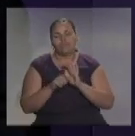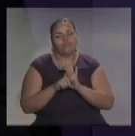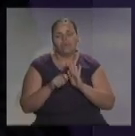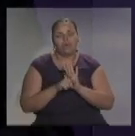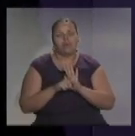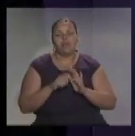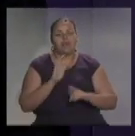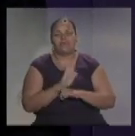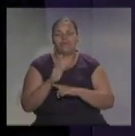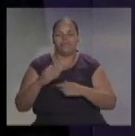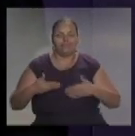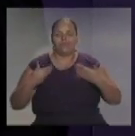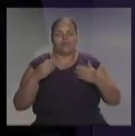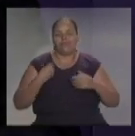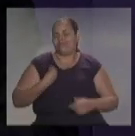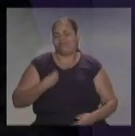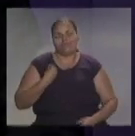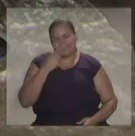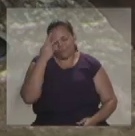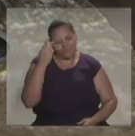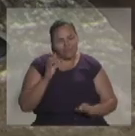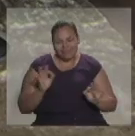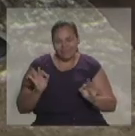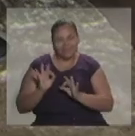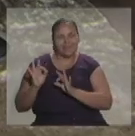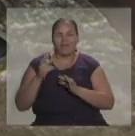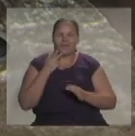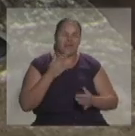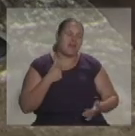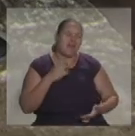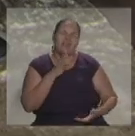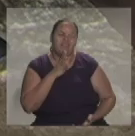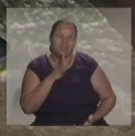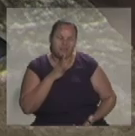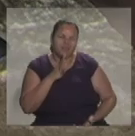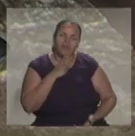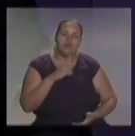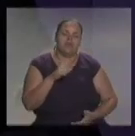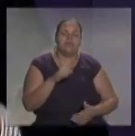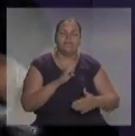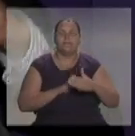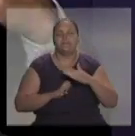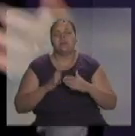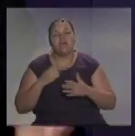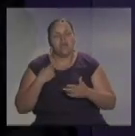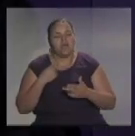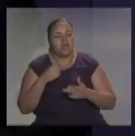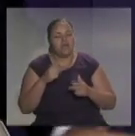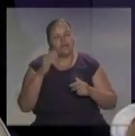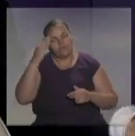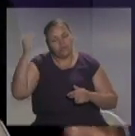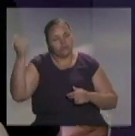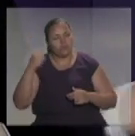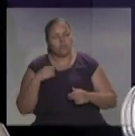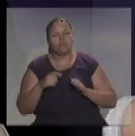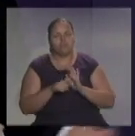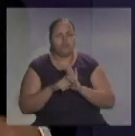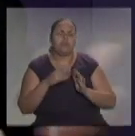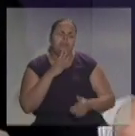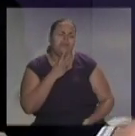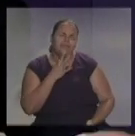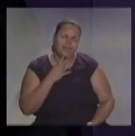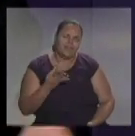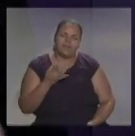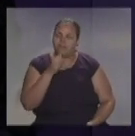Drogas não edificam a vida de ninguém. Ninguém. Não adianta a pessoa falar assim, não, mas eu conheço grandes empresários que usam drogas. Isso é natural. A gente